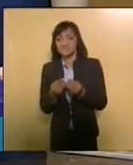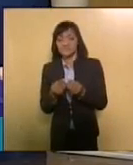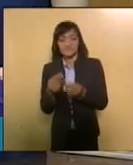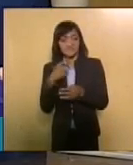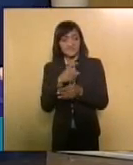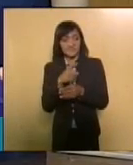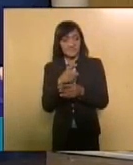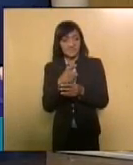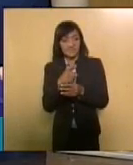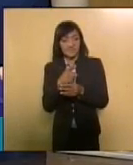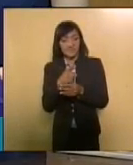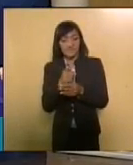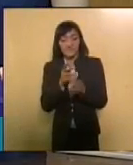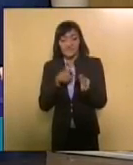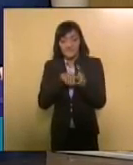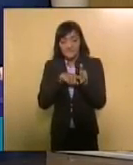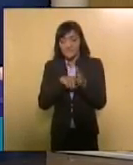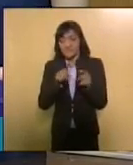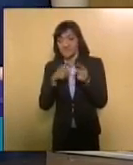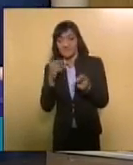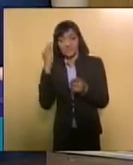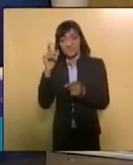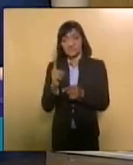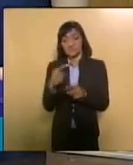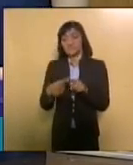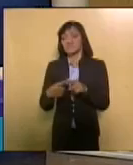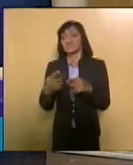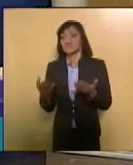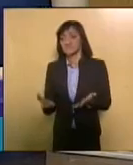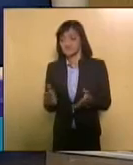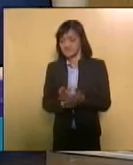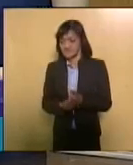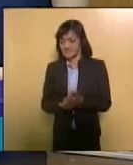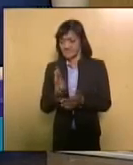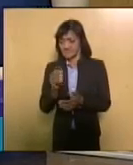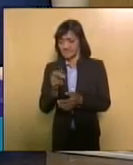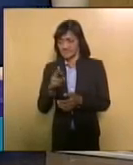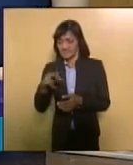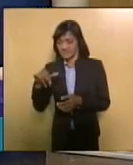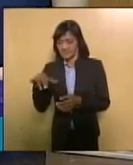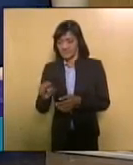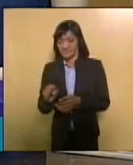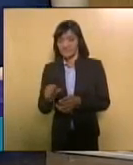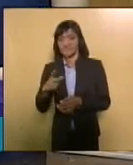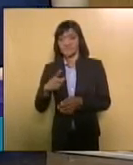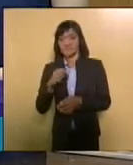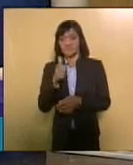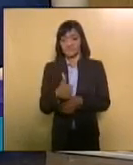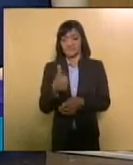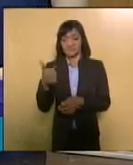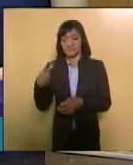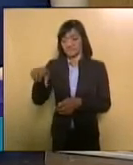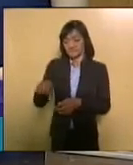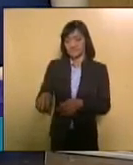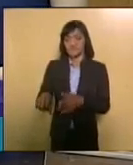identificadas que é morte violentas com causa indeterminada Barreiras tinha 119 mortes violentas com causa indeterminada